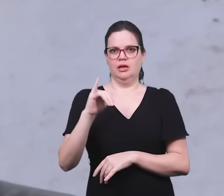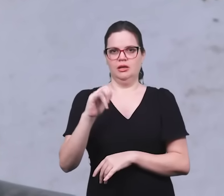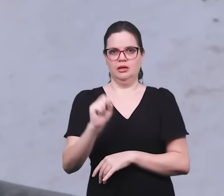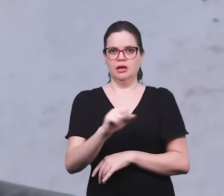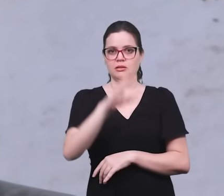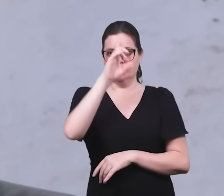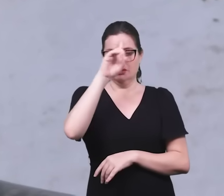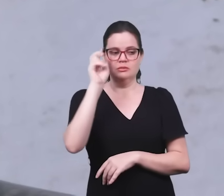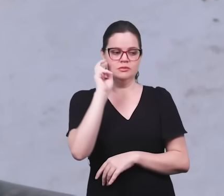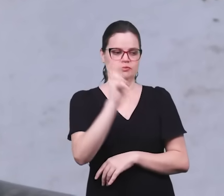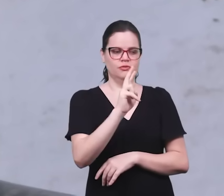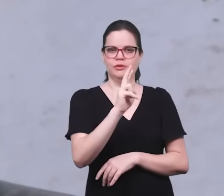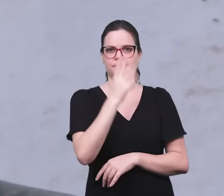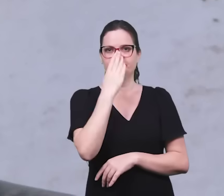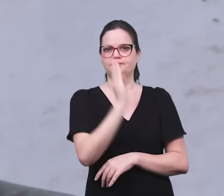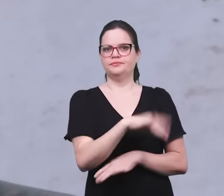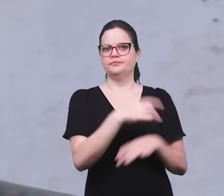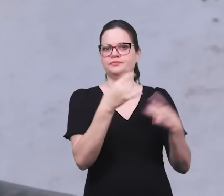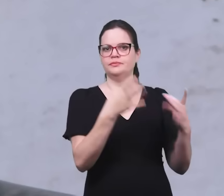quê? Porque foram homens